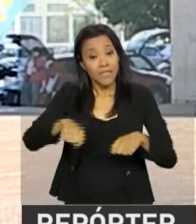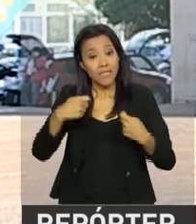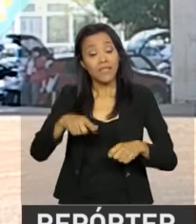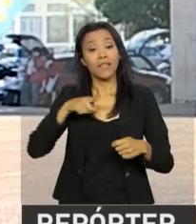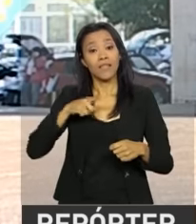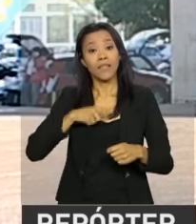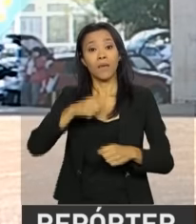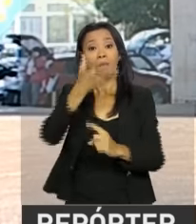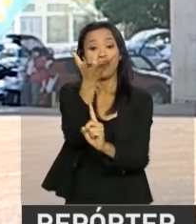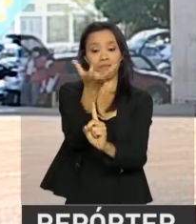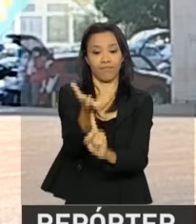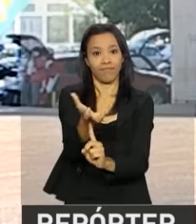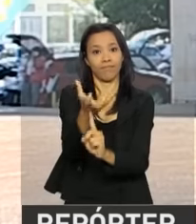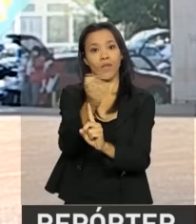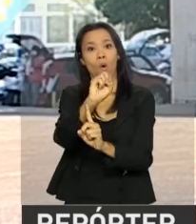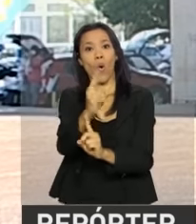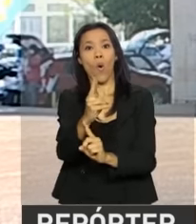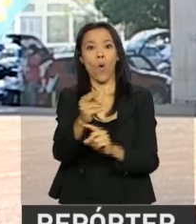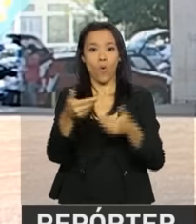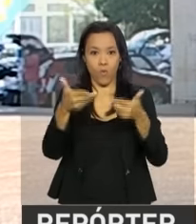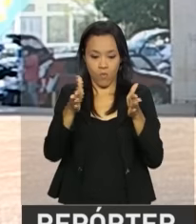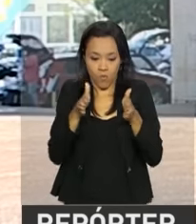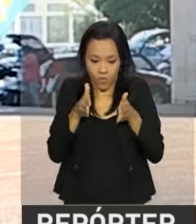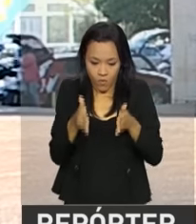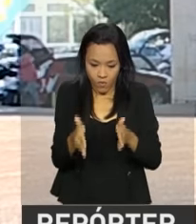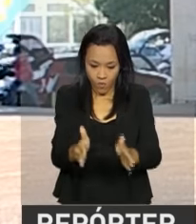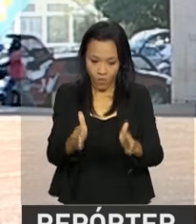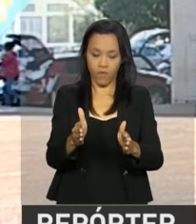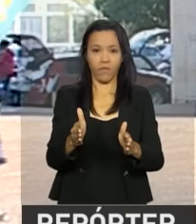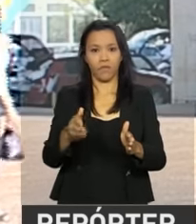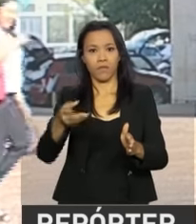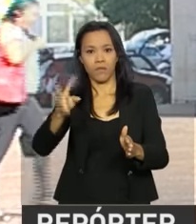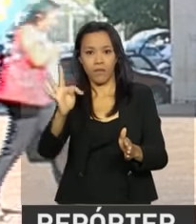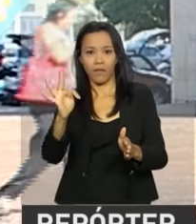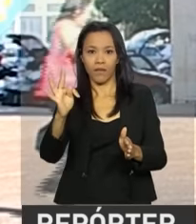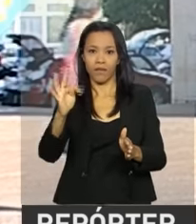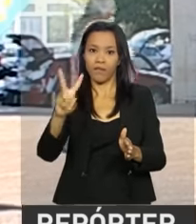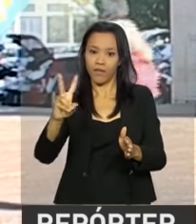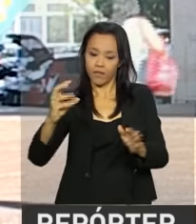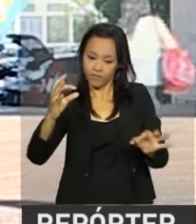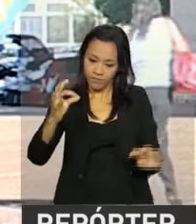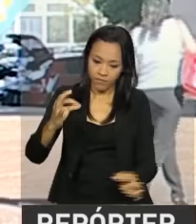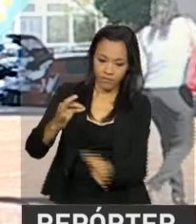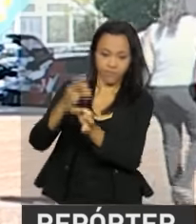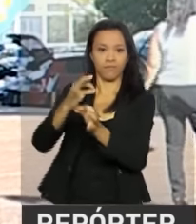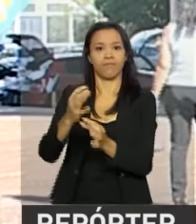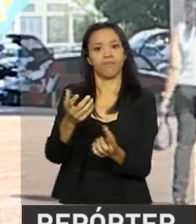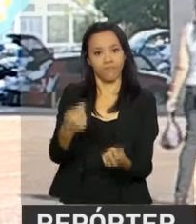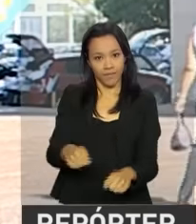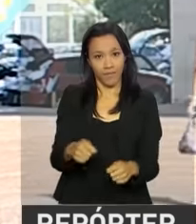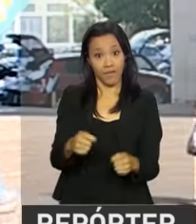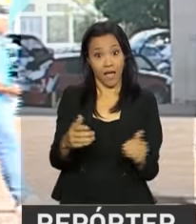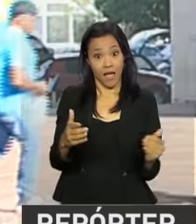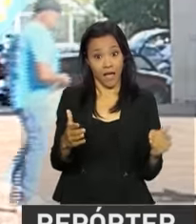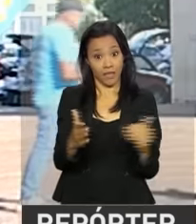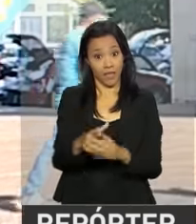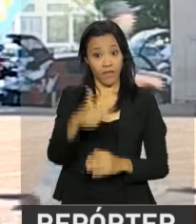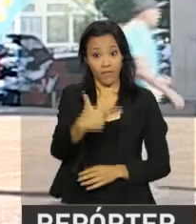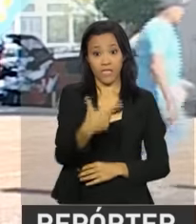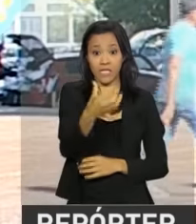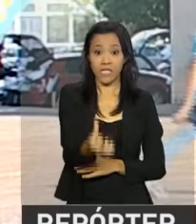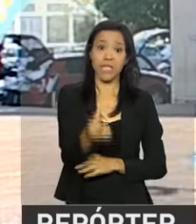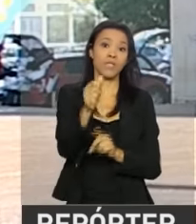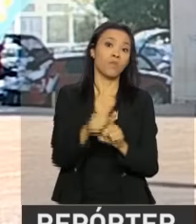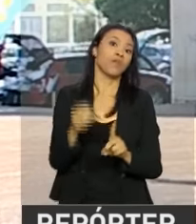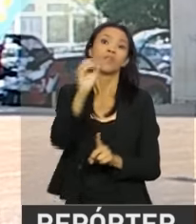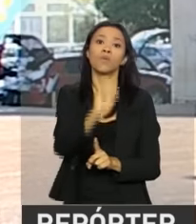antena específicos. O prazo para a mudança vai até o dia 26 de outubro. E a